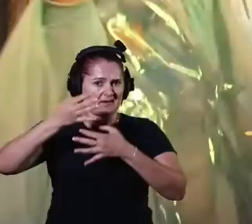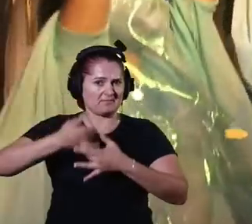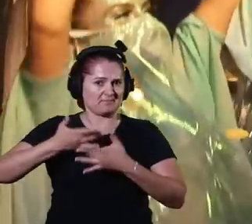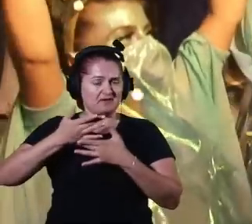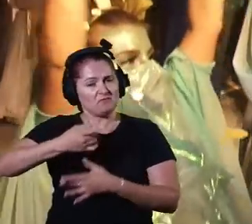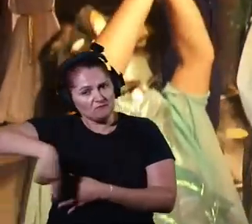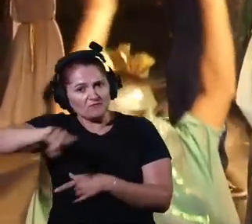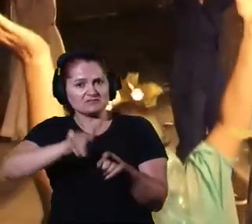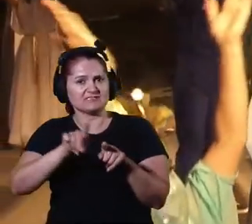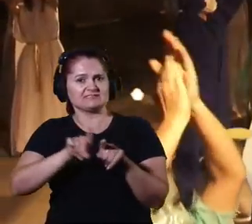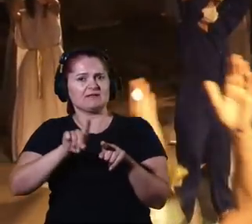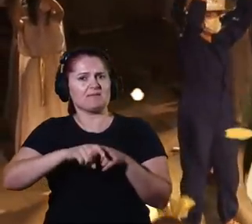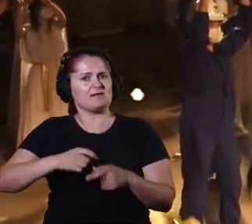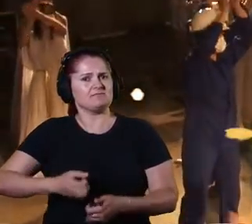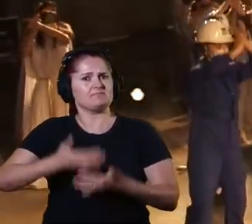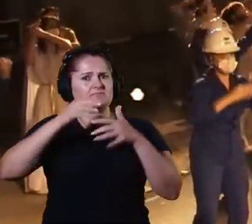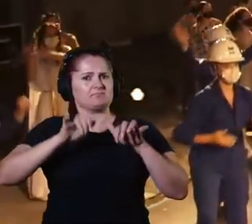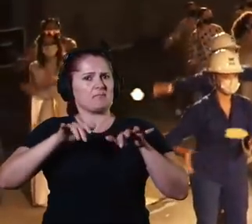comentário.